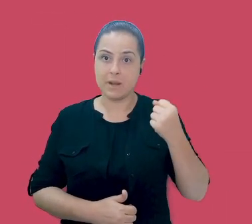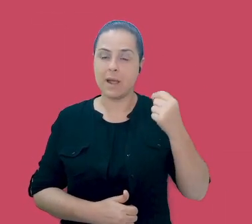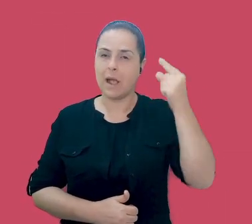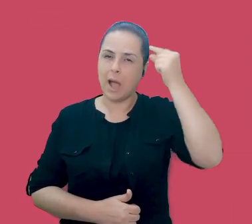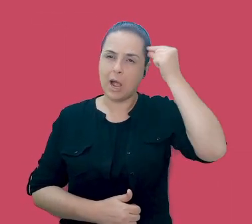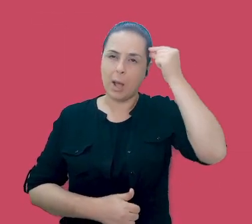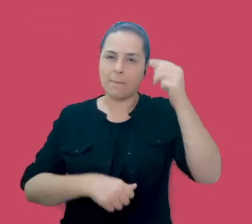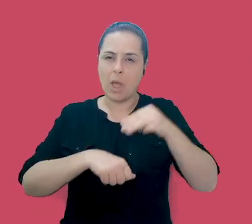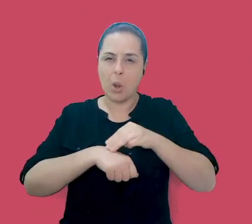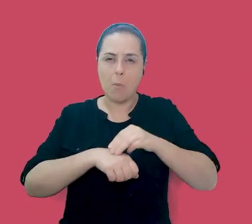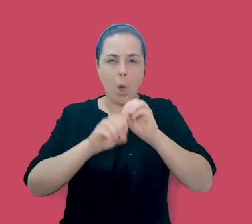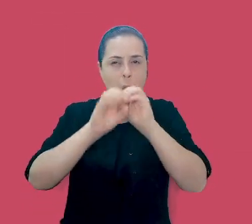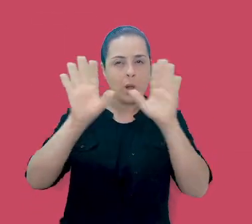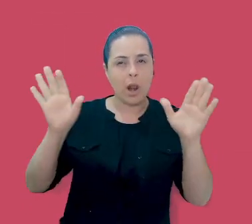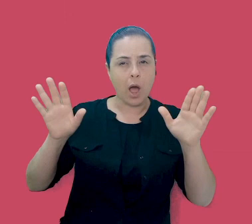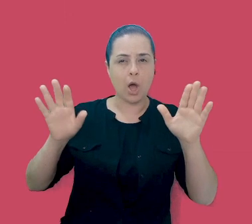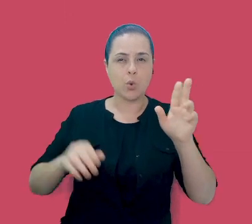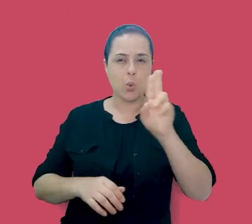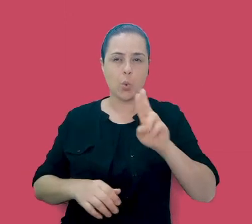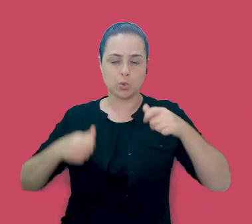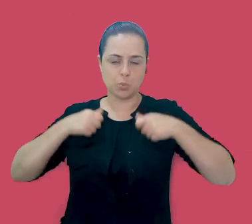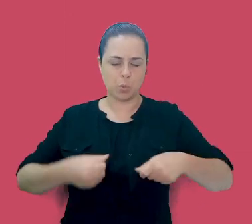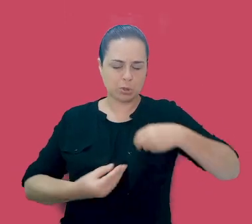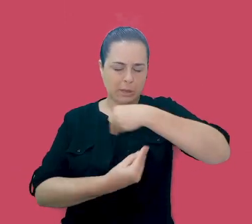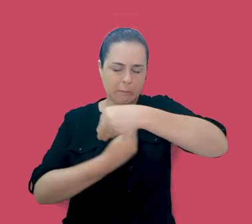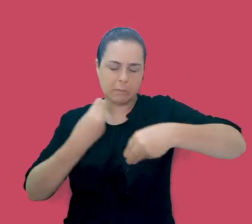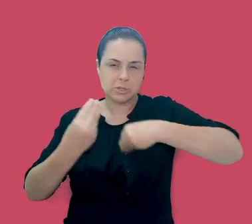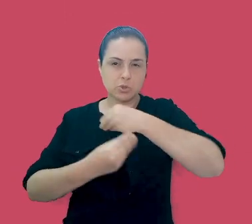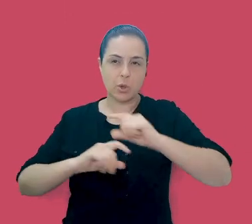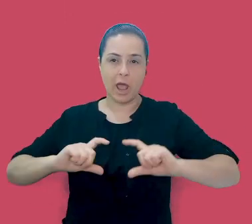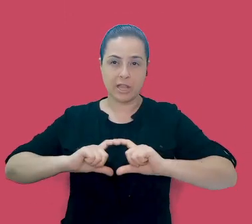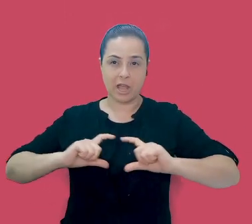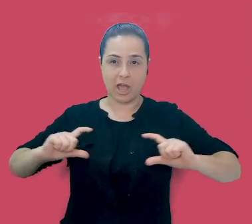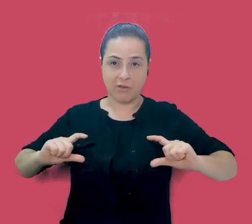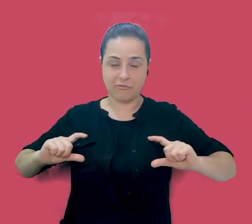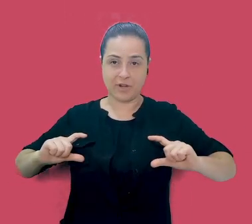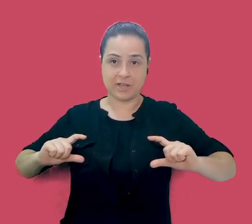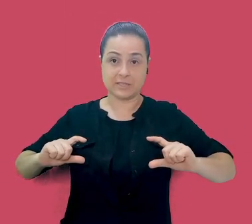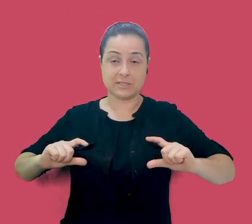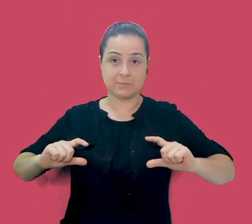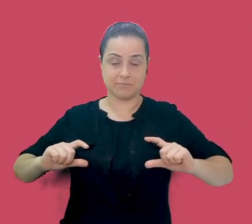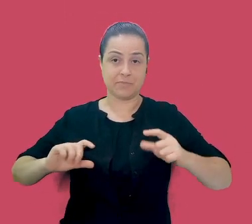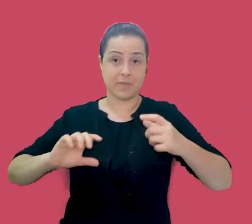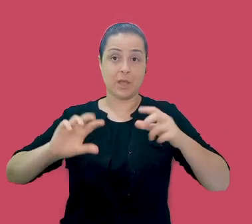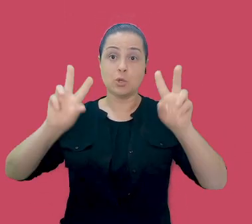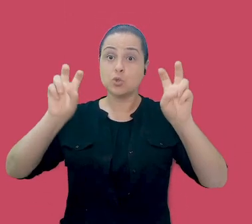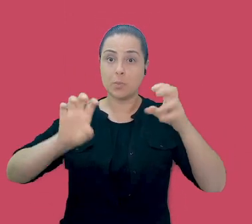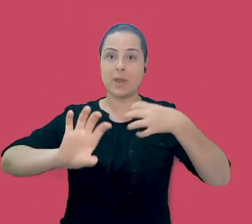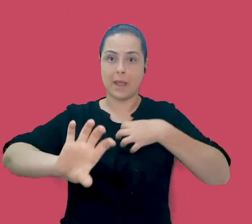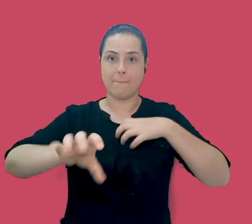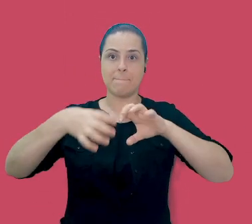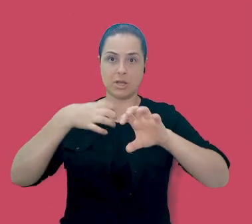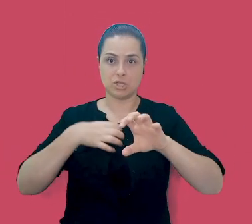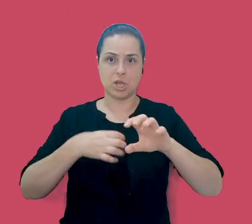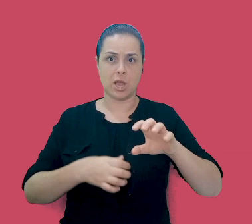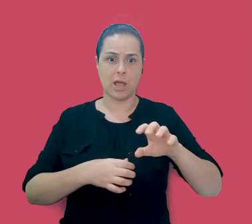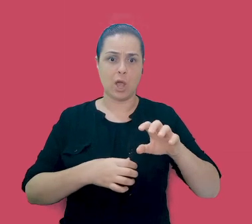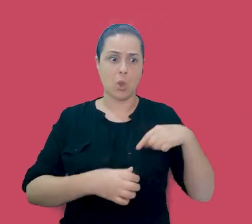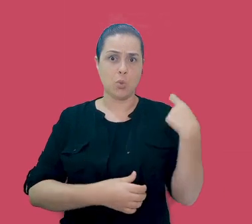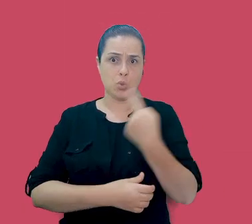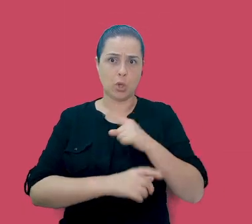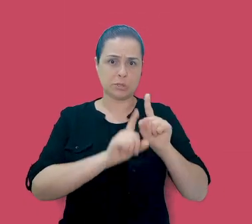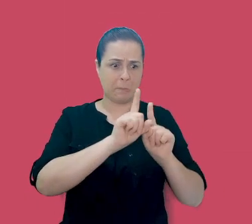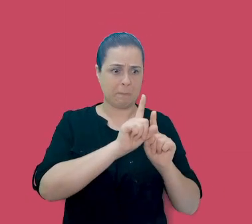com uma blusa mescla, com uma frase sobre empatia, que o privilégio não nos